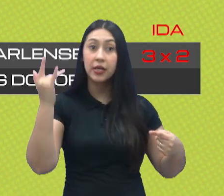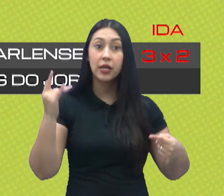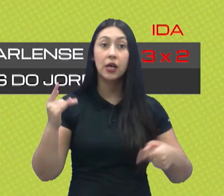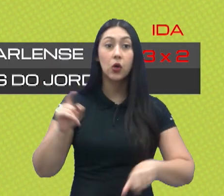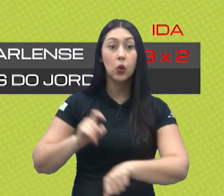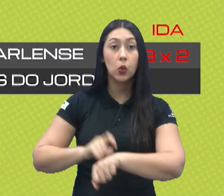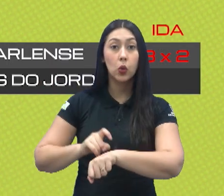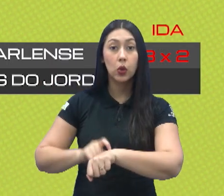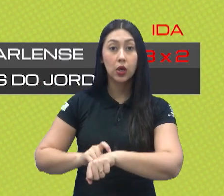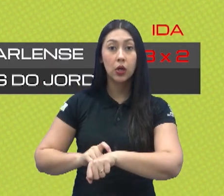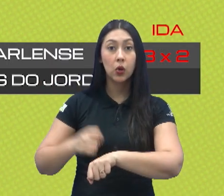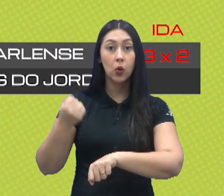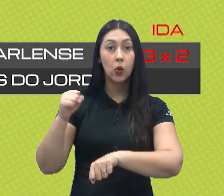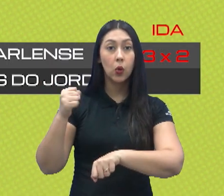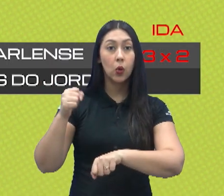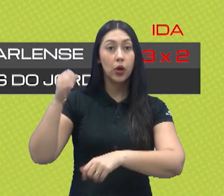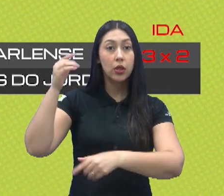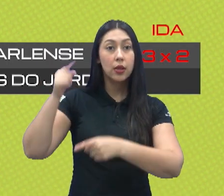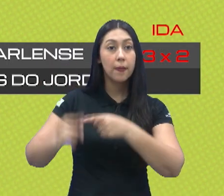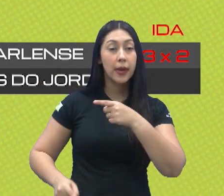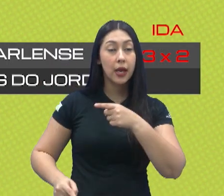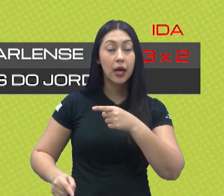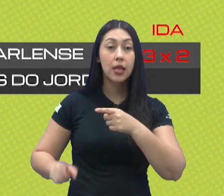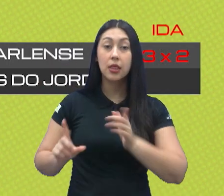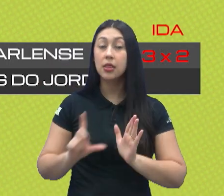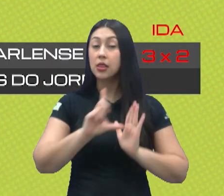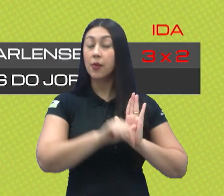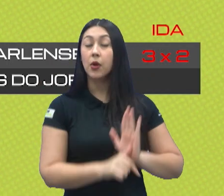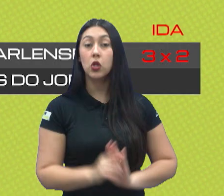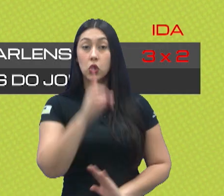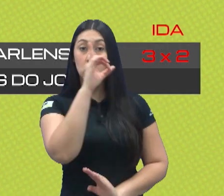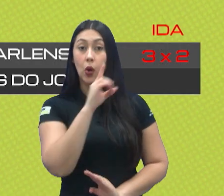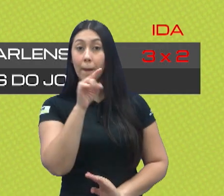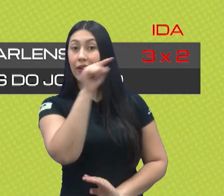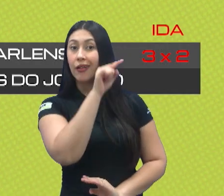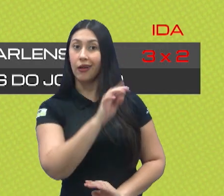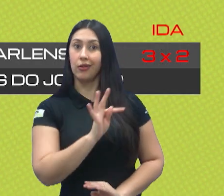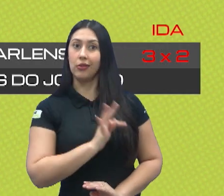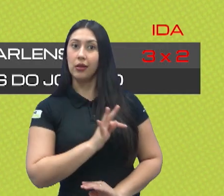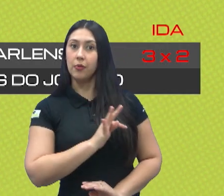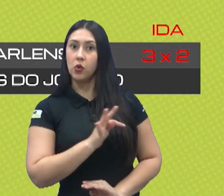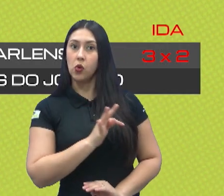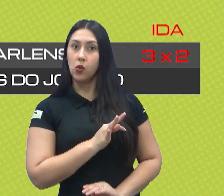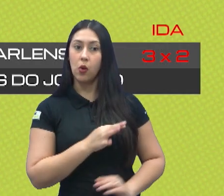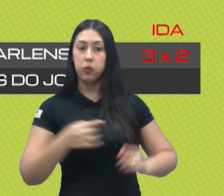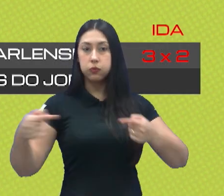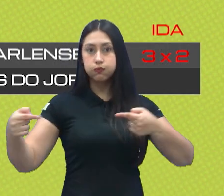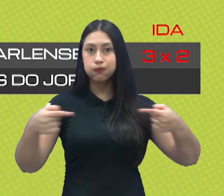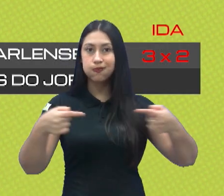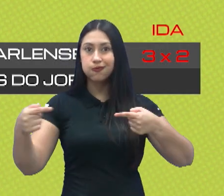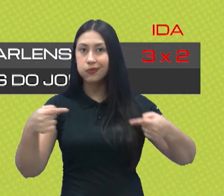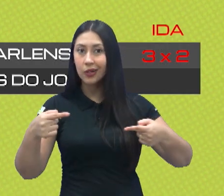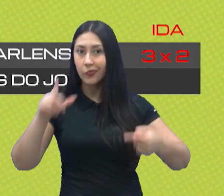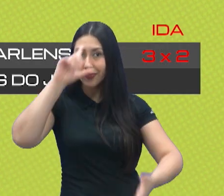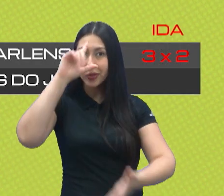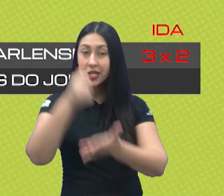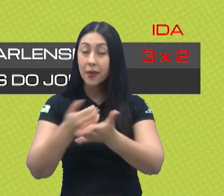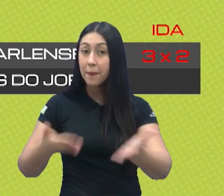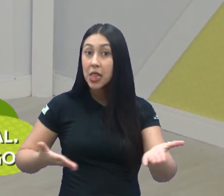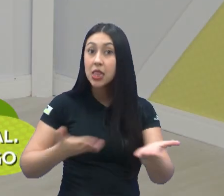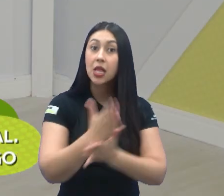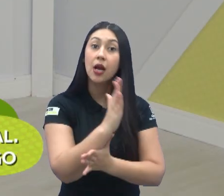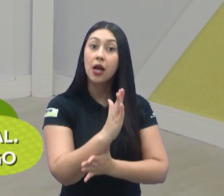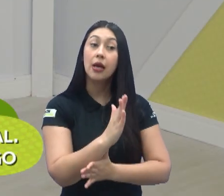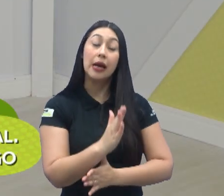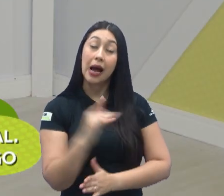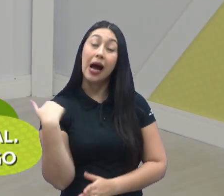do Campos do Jordão. Depois, no domingo, lá em Taboão da Serra, as equipes decidem quem avança para a final. O favorito é o Taboão da